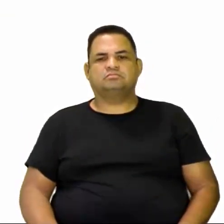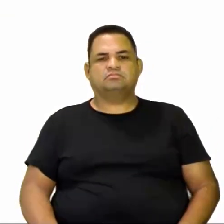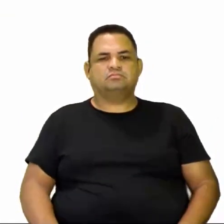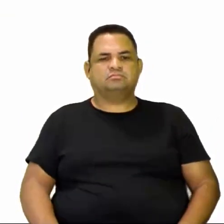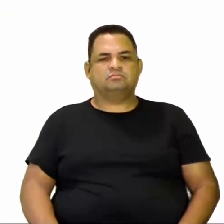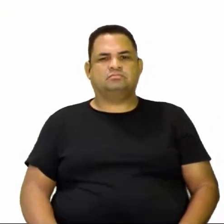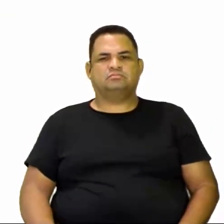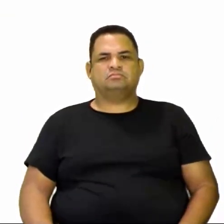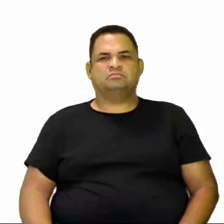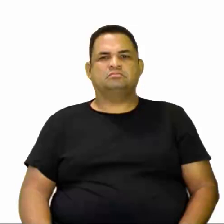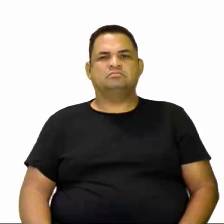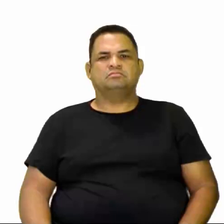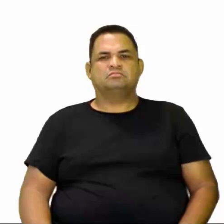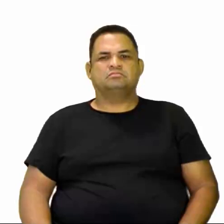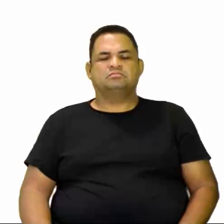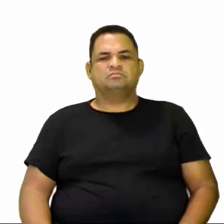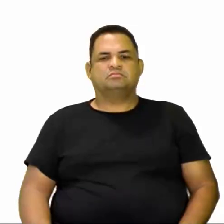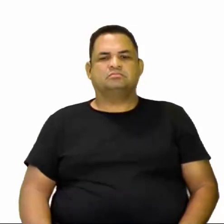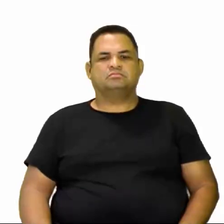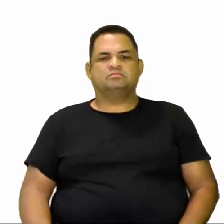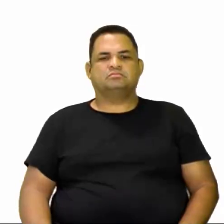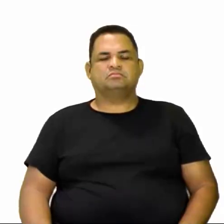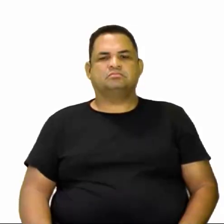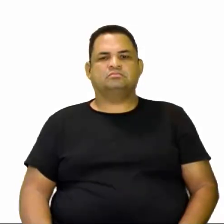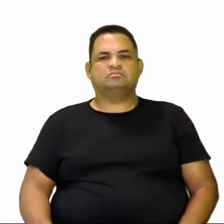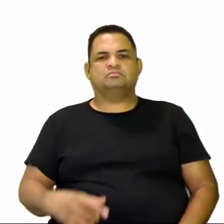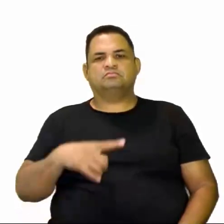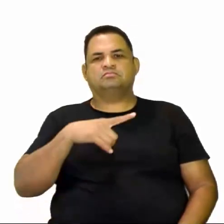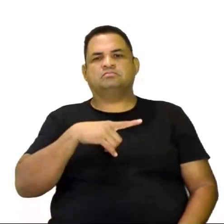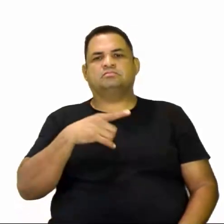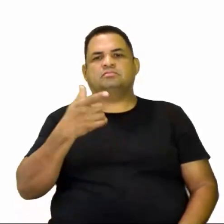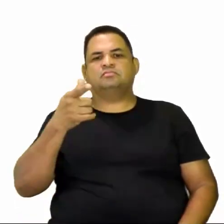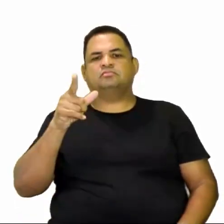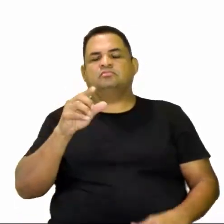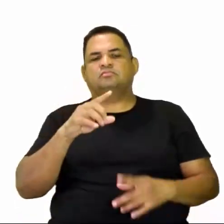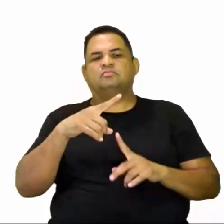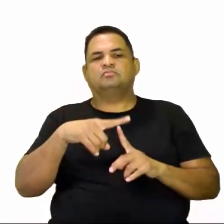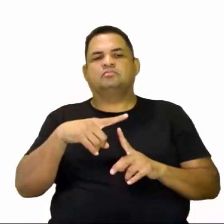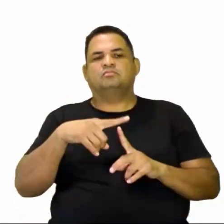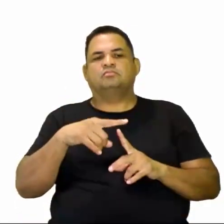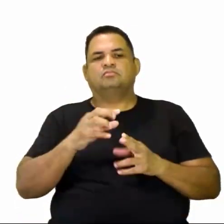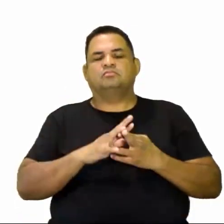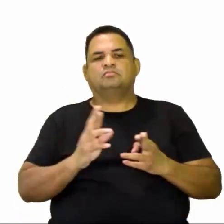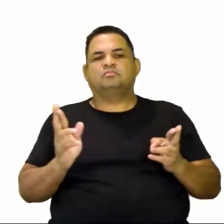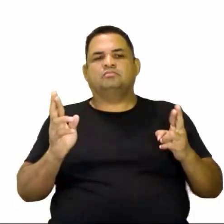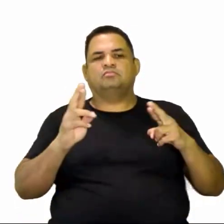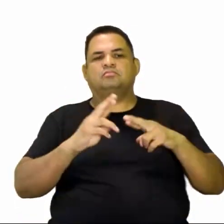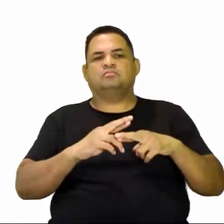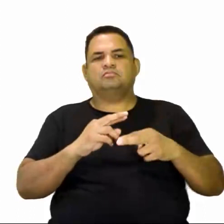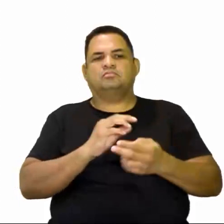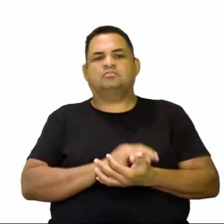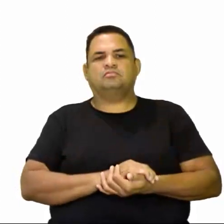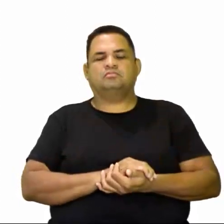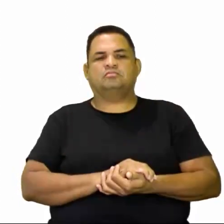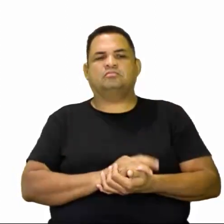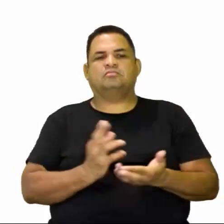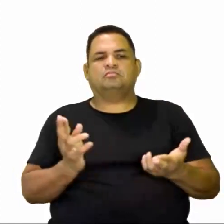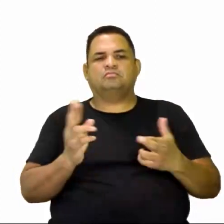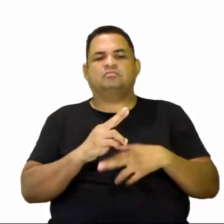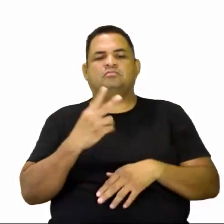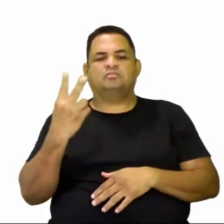Caminhando agora para outro tipo de reação, nós temos a reação de